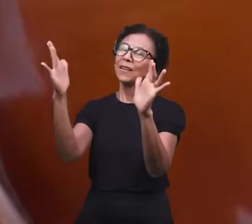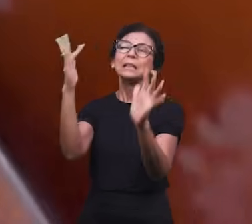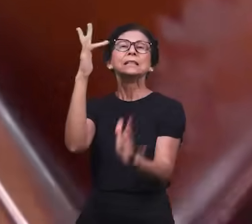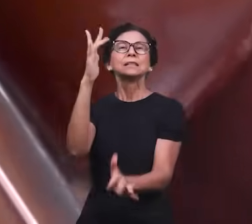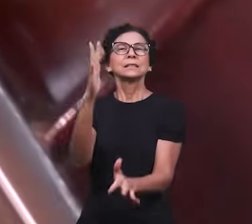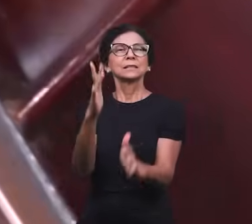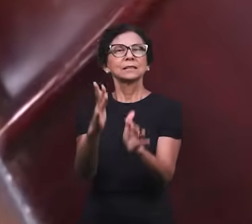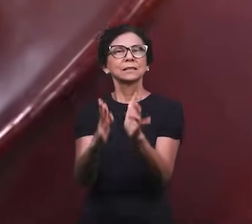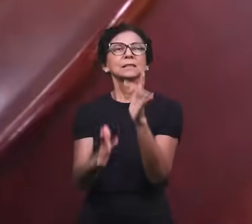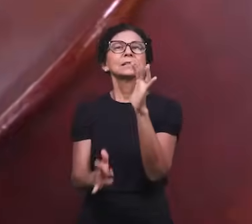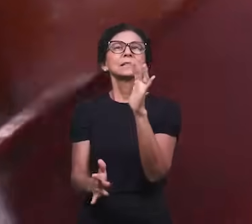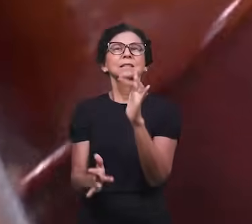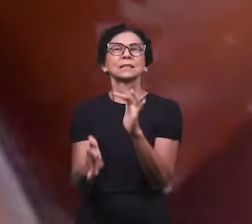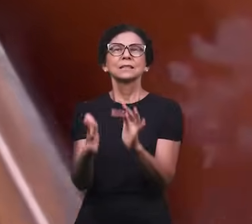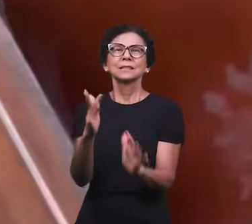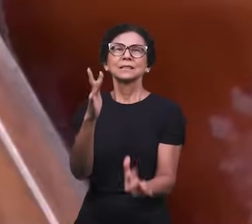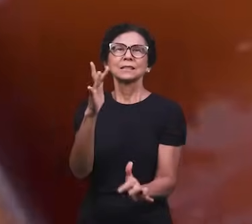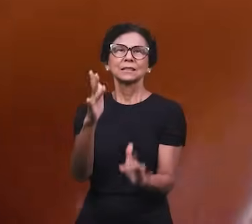glória